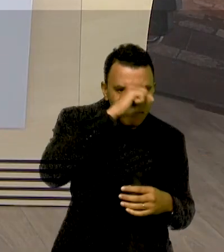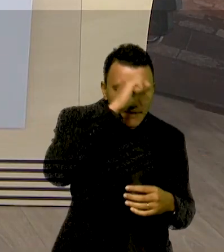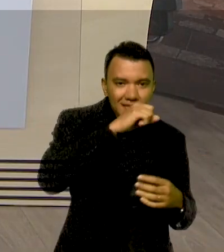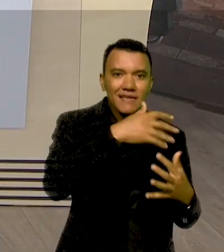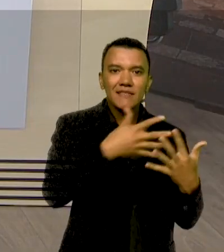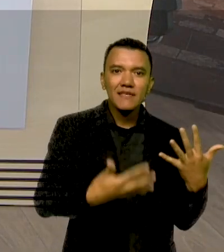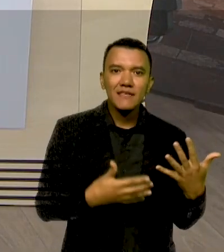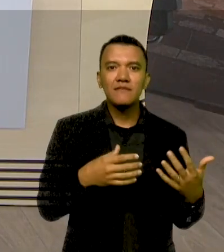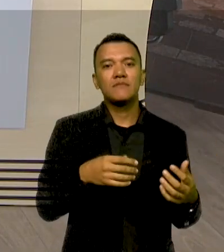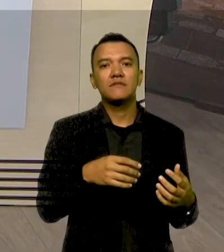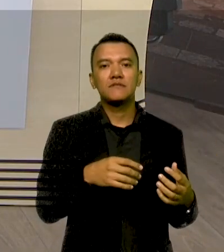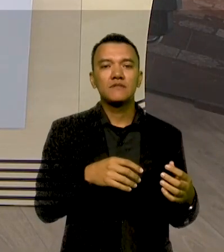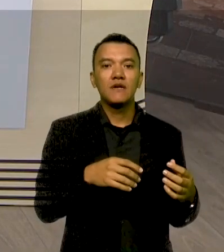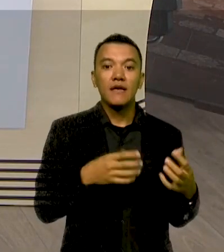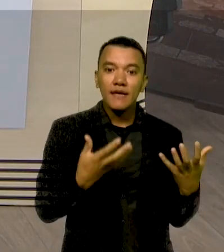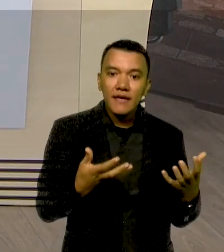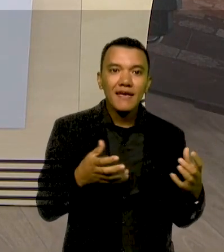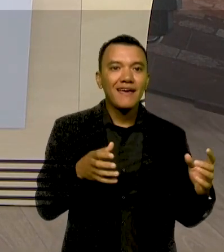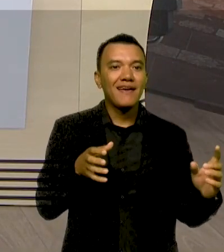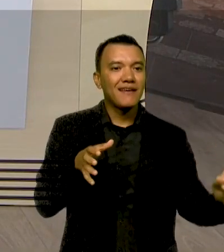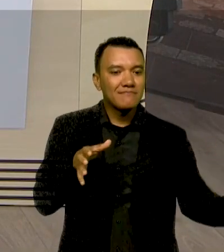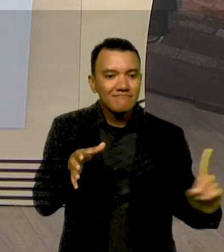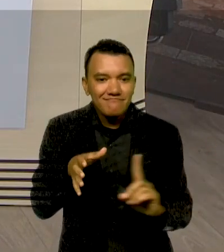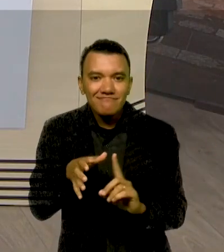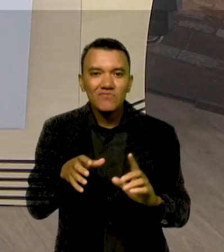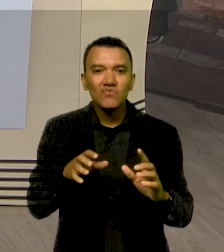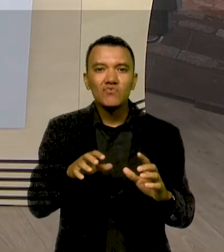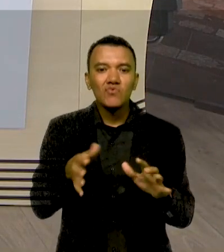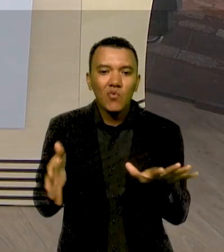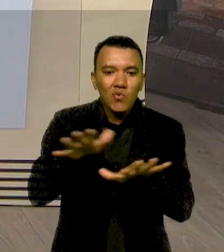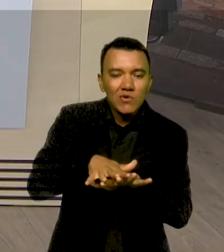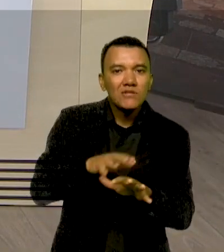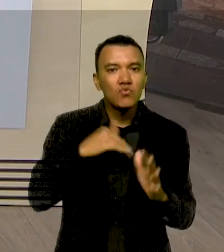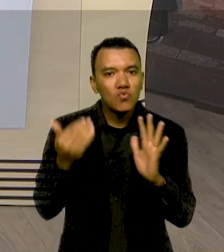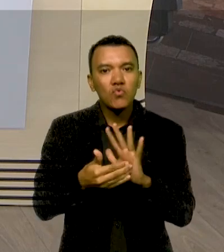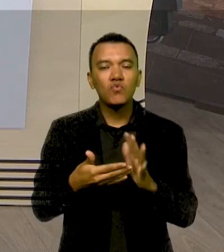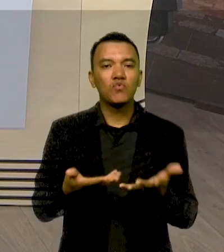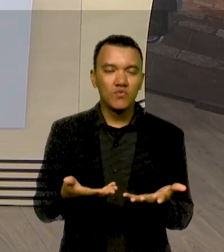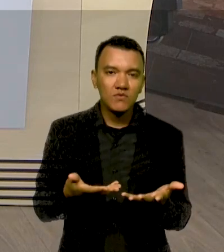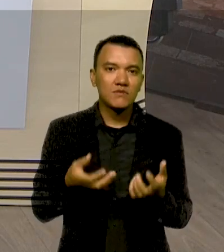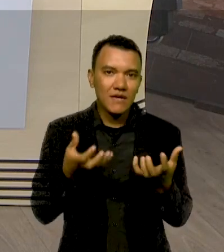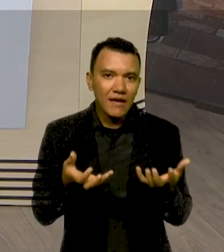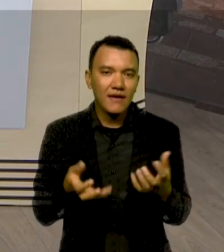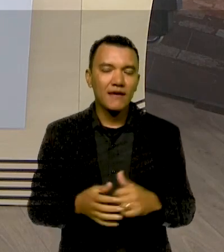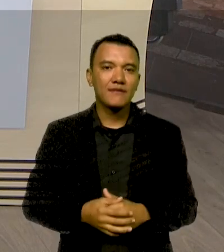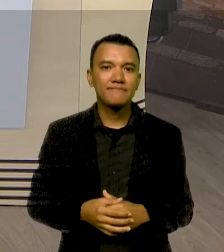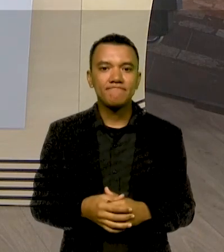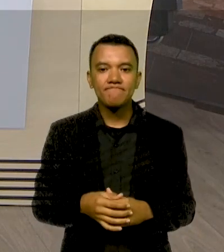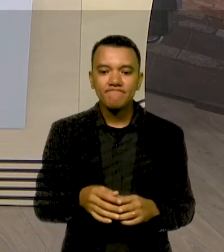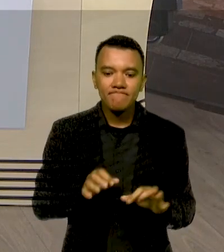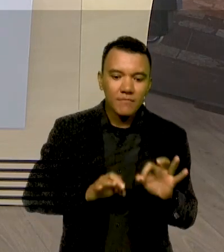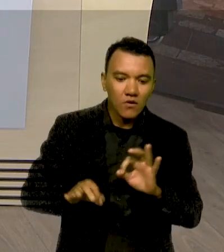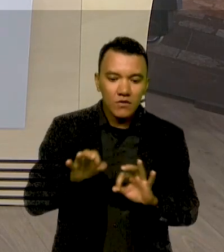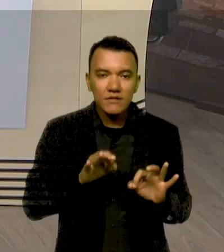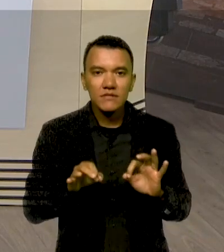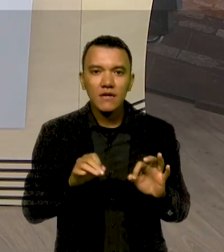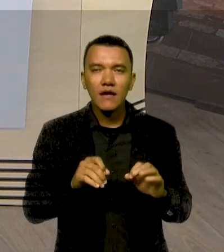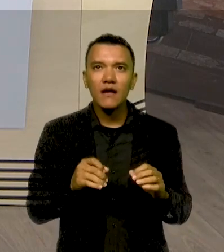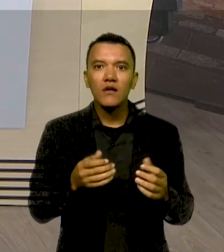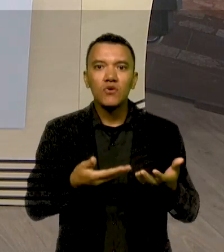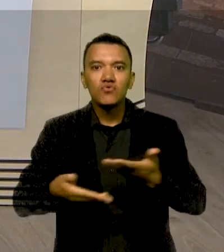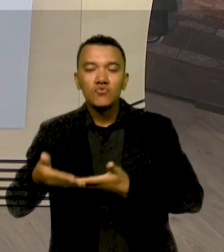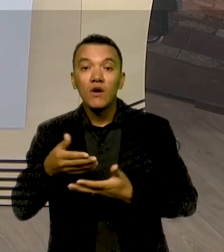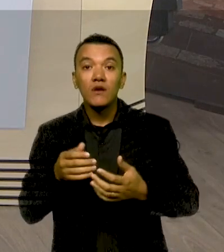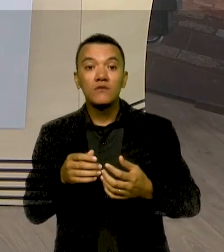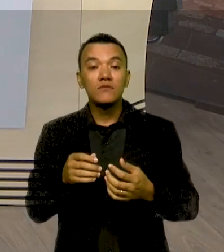para incluir, para envolver toda a turma, né, inclusive buscando essa organização mais colaborativa